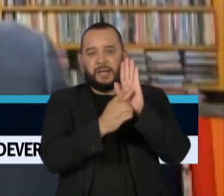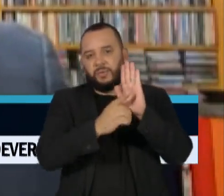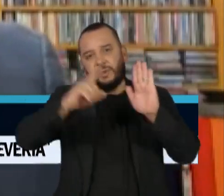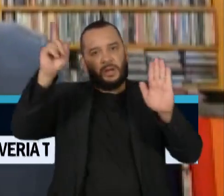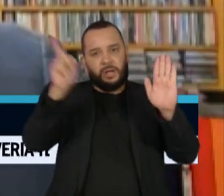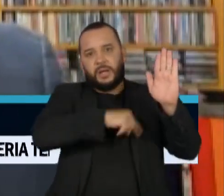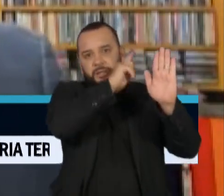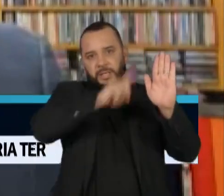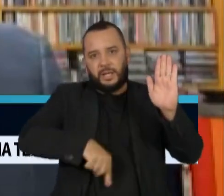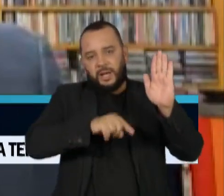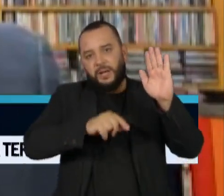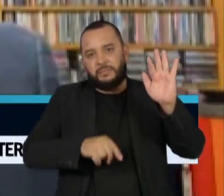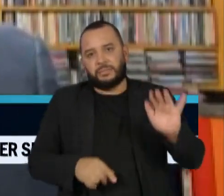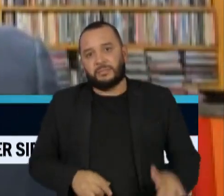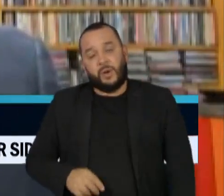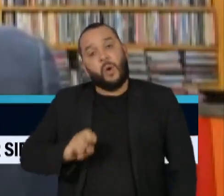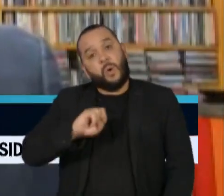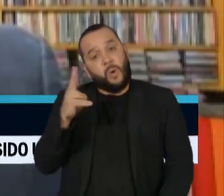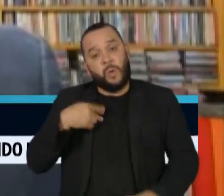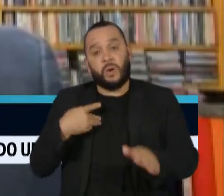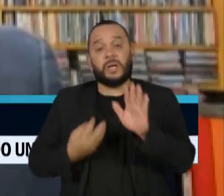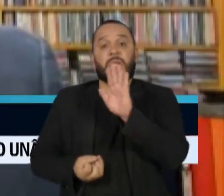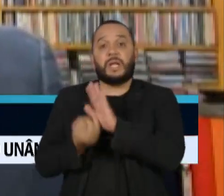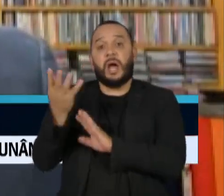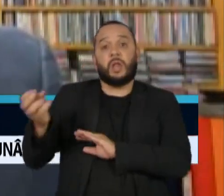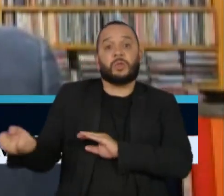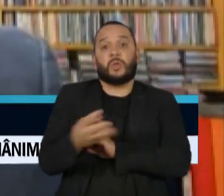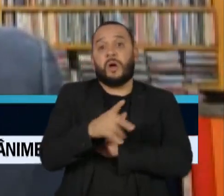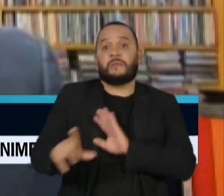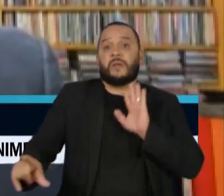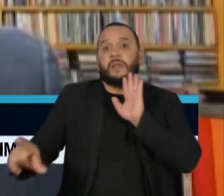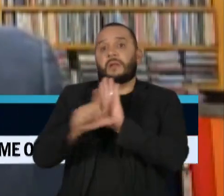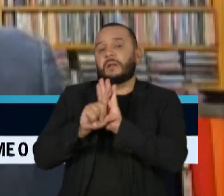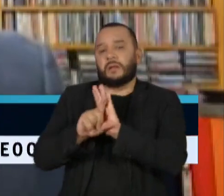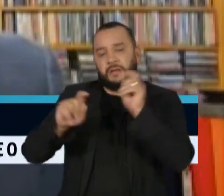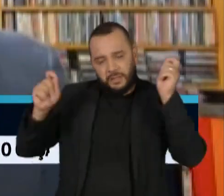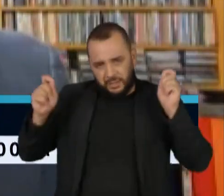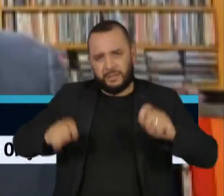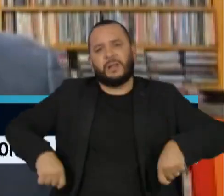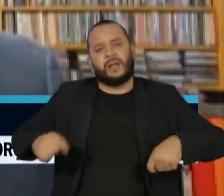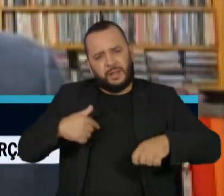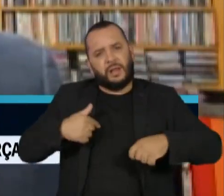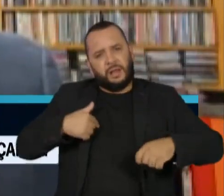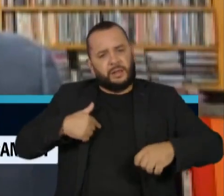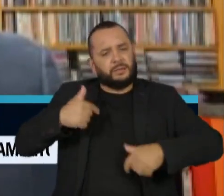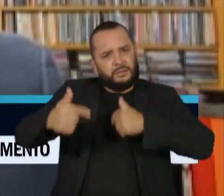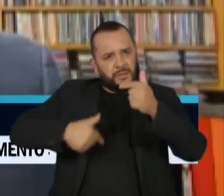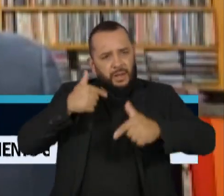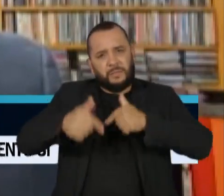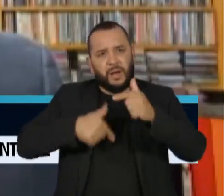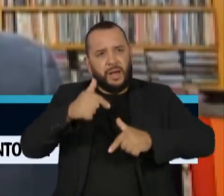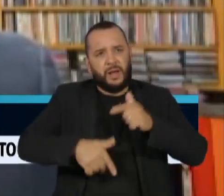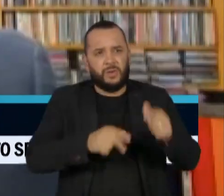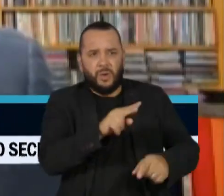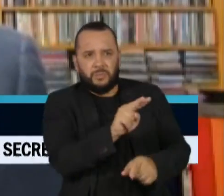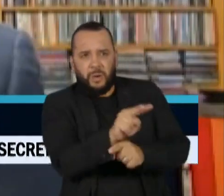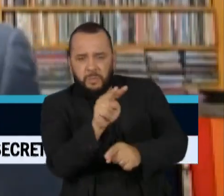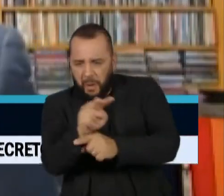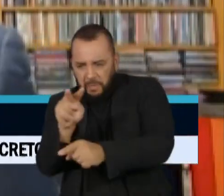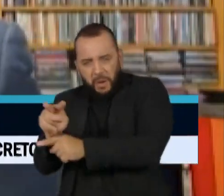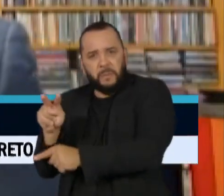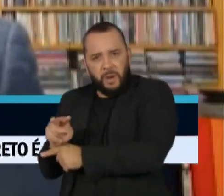nova normativa que permita às agências do Estado cumprir a sua obrigação legal e